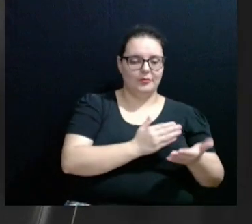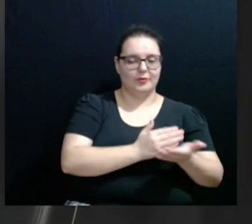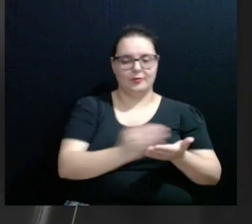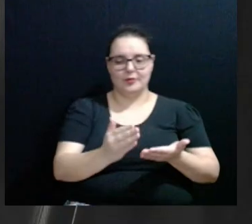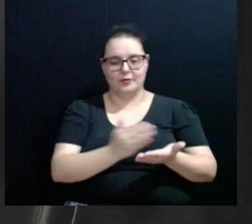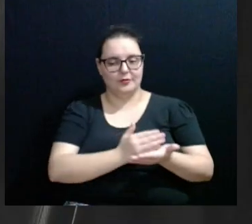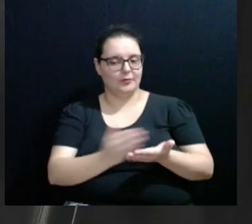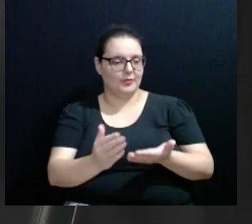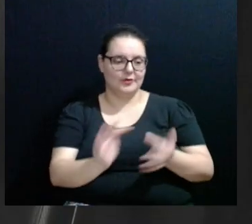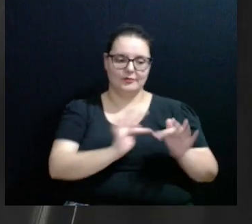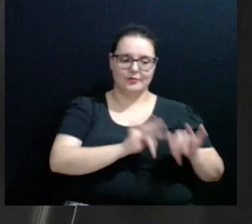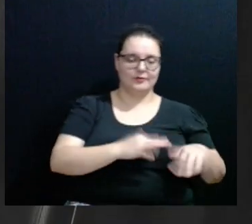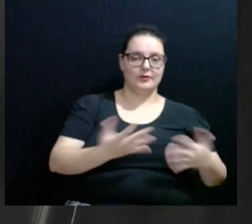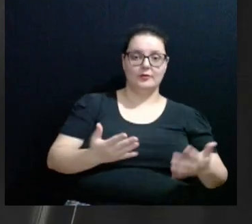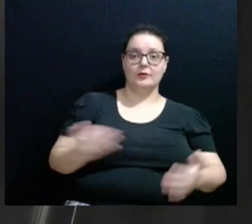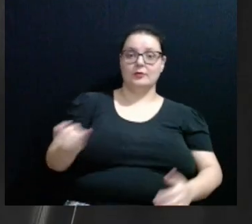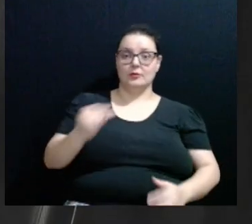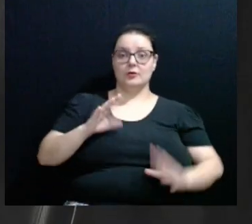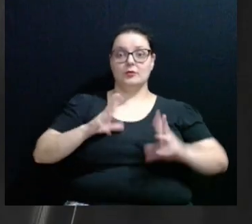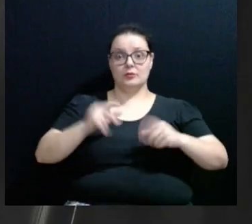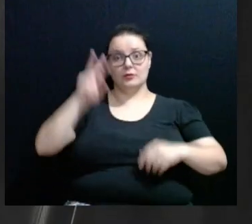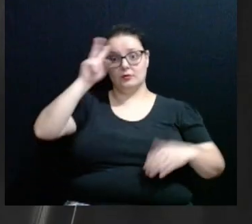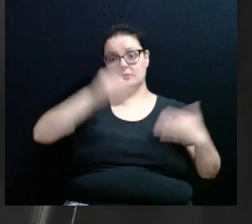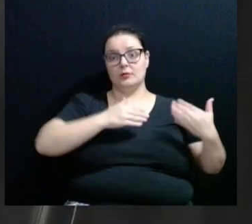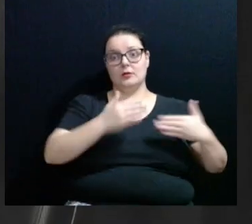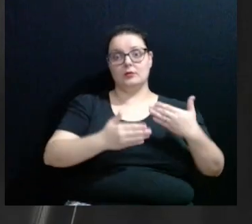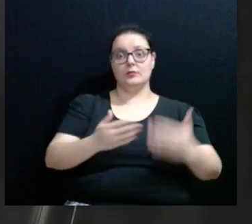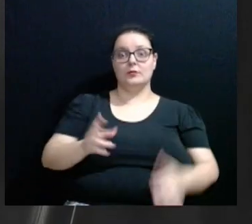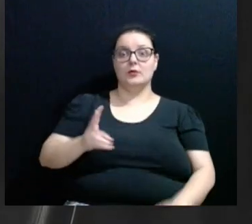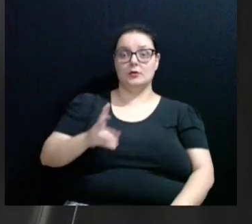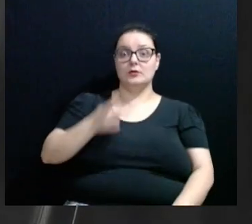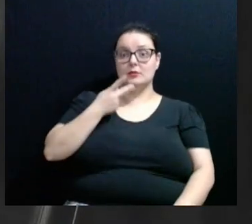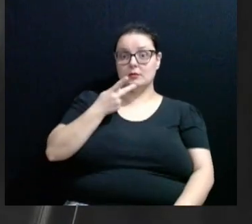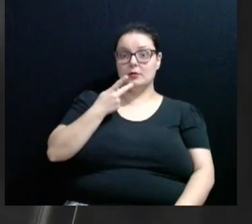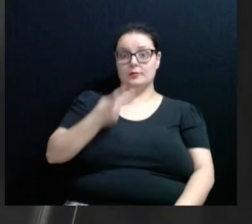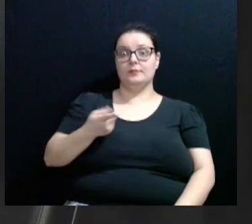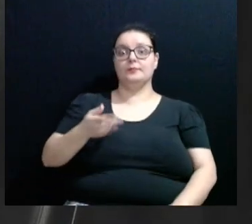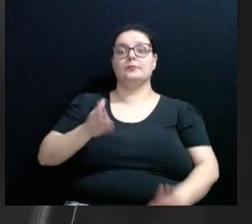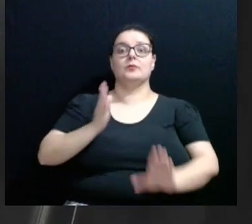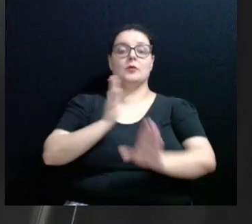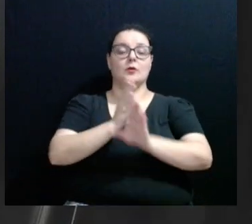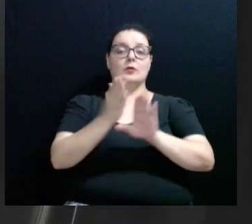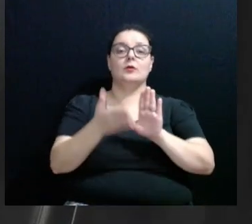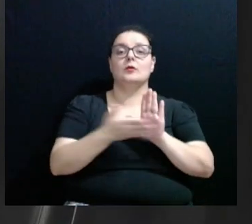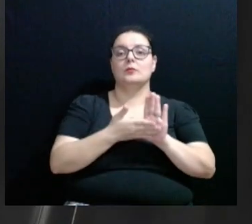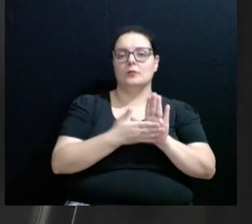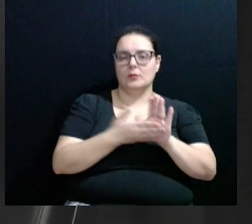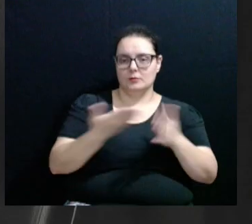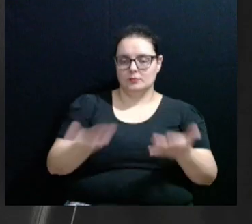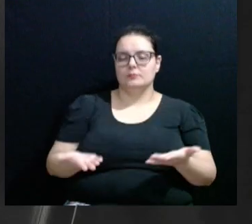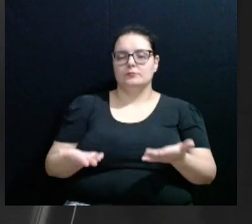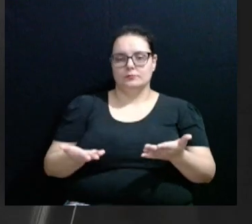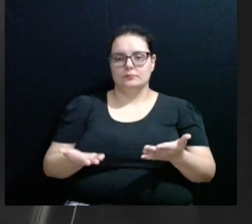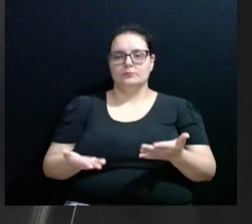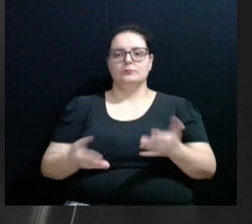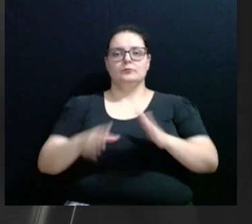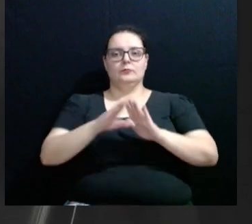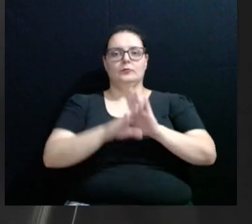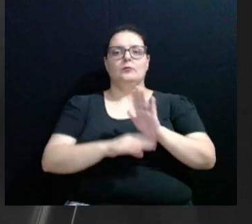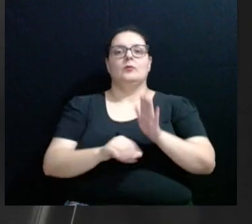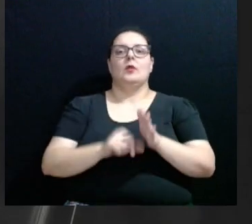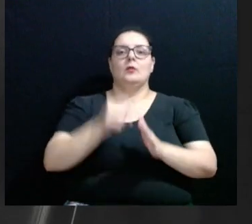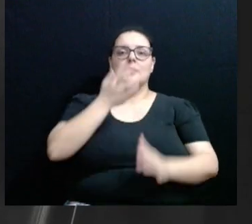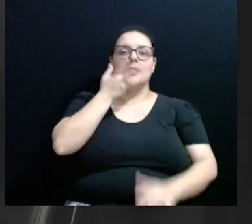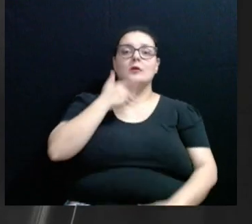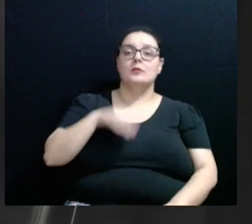importante é que durante toda a minha trajetória, eu sempre digo que eu encontrei um propósito nesse programa da Primeira Infância Campineira.